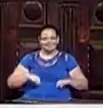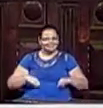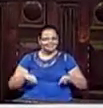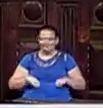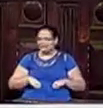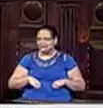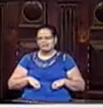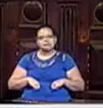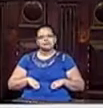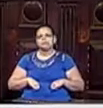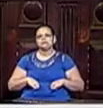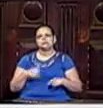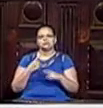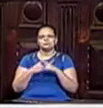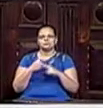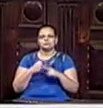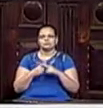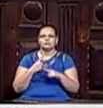porque